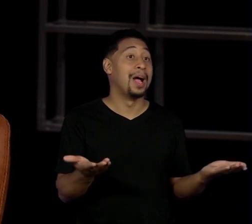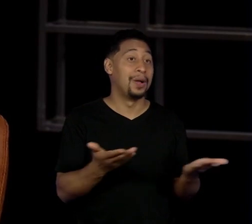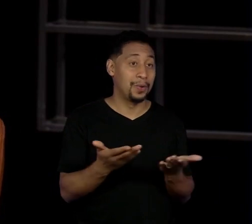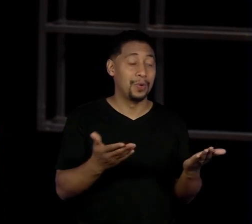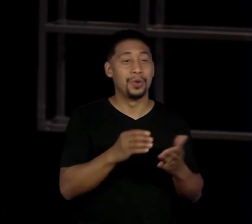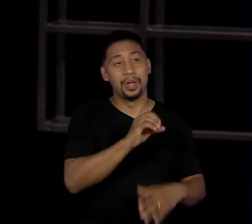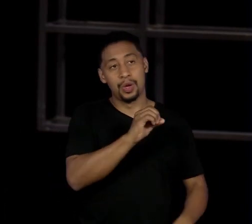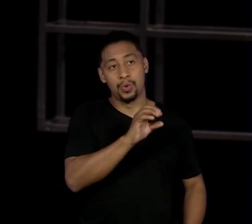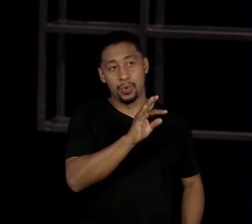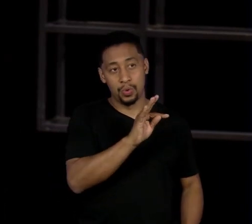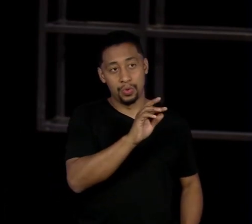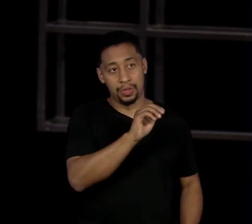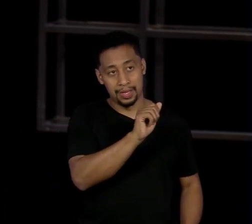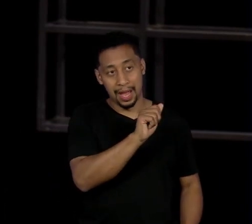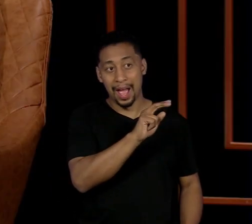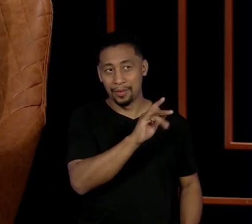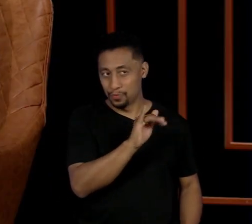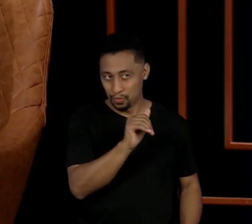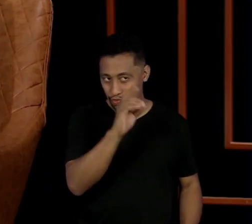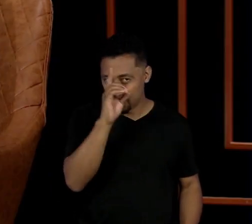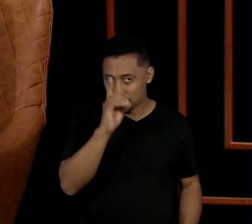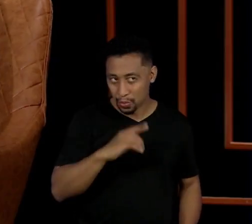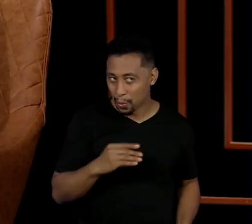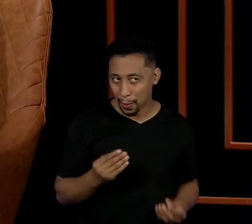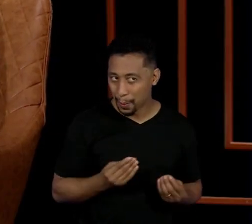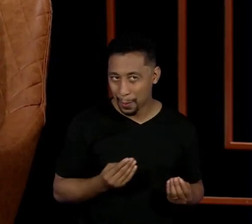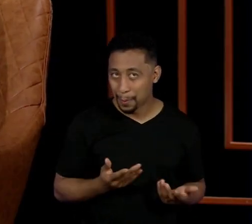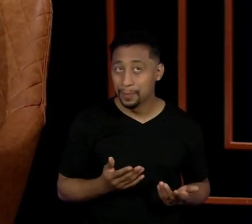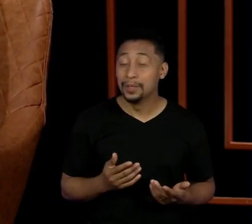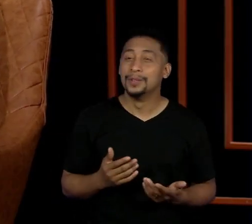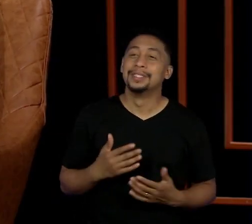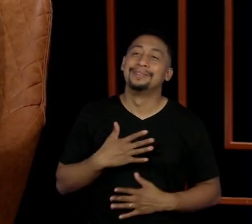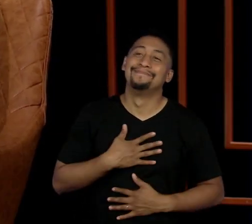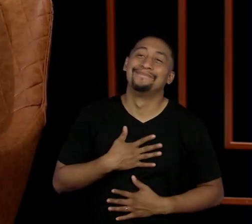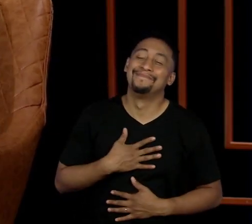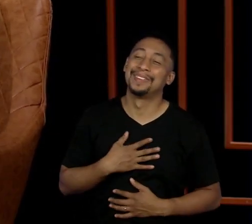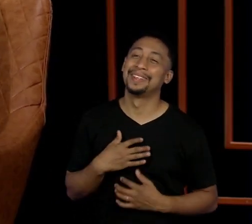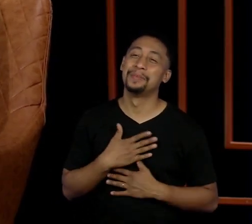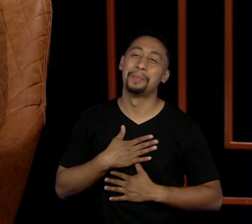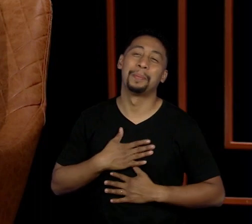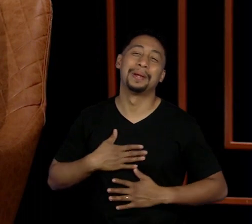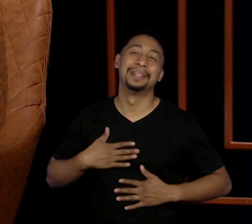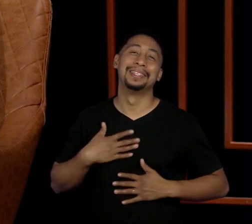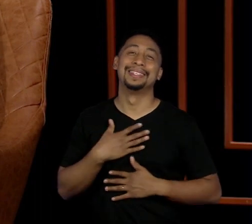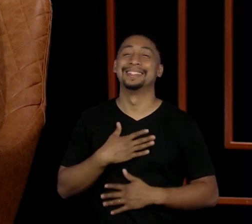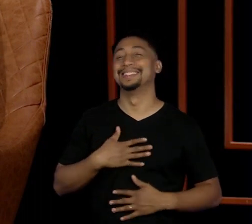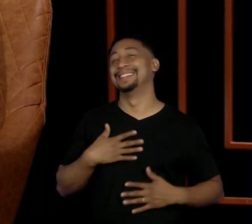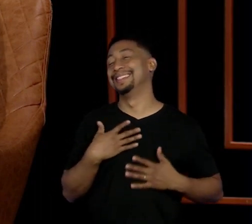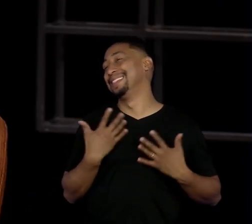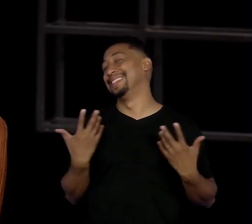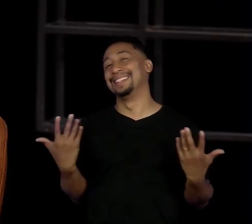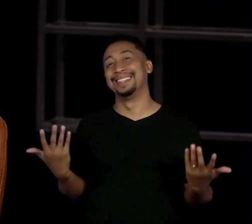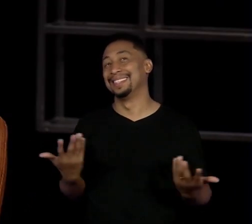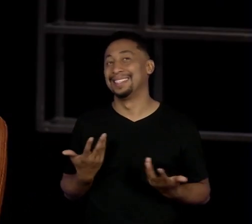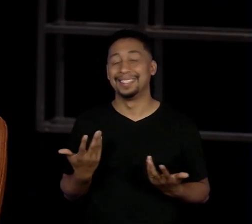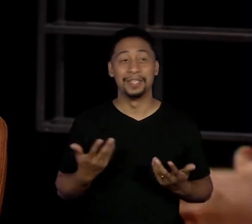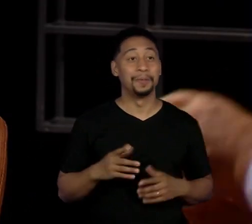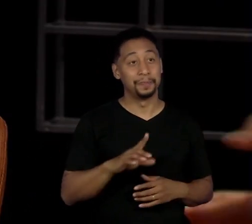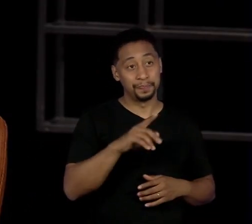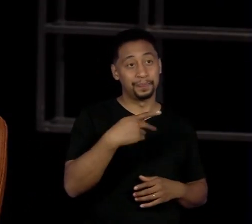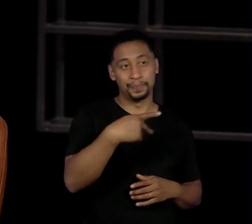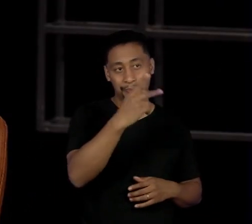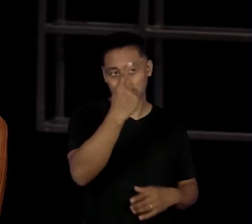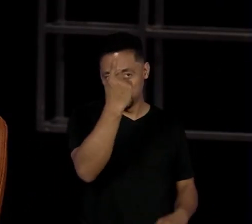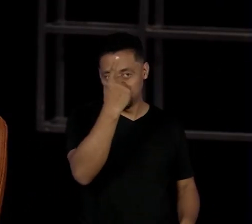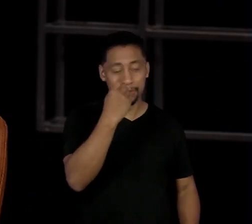Miller, diretor teatral? Não, vocês me dão um prazer enorme. Então, a primeira experiência